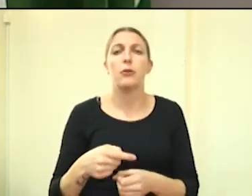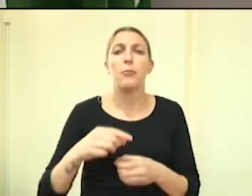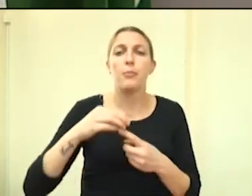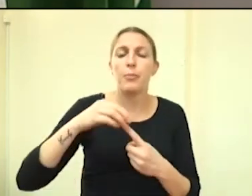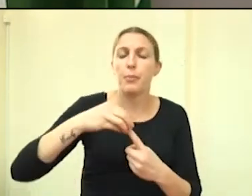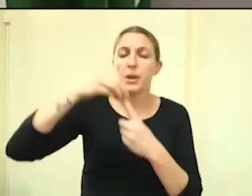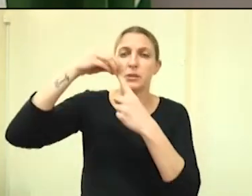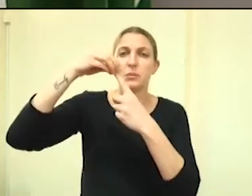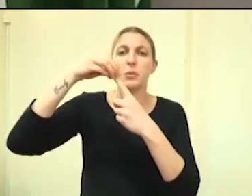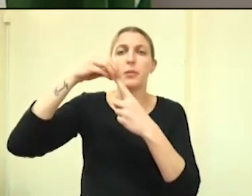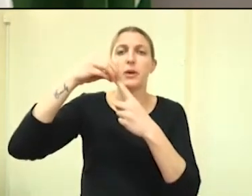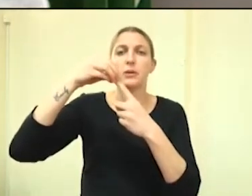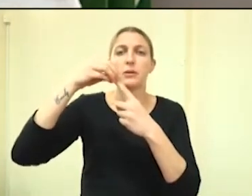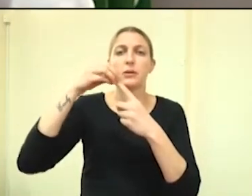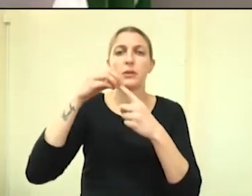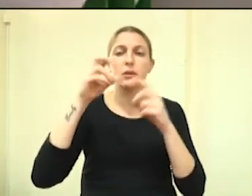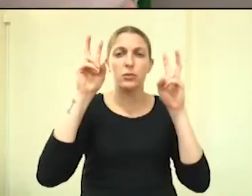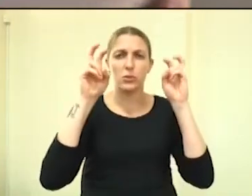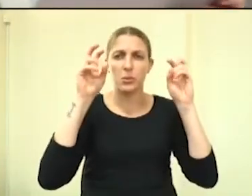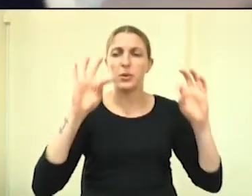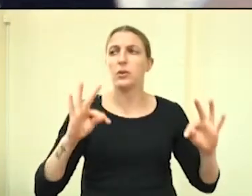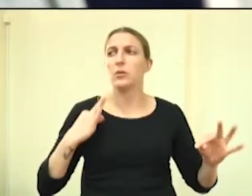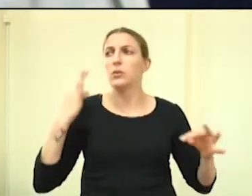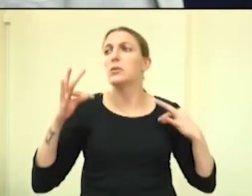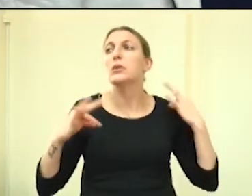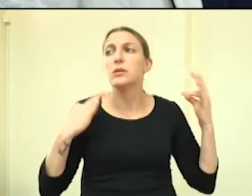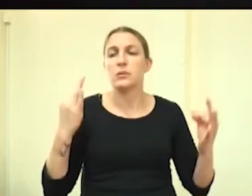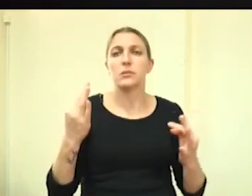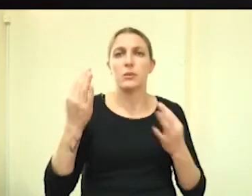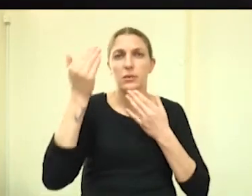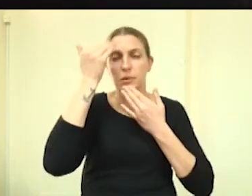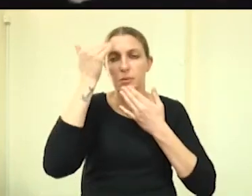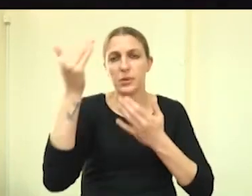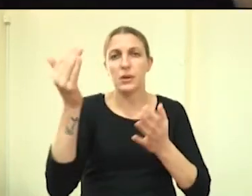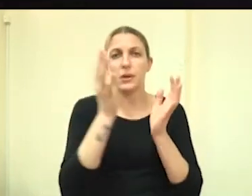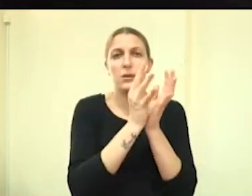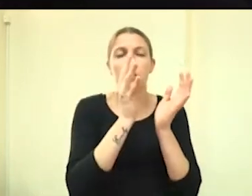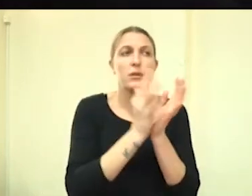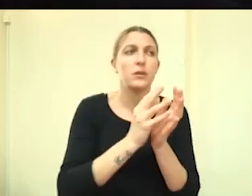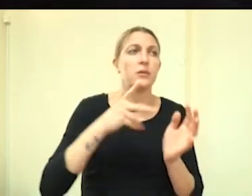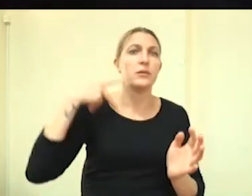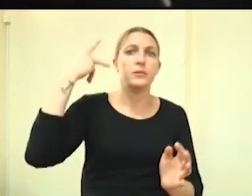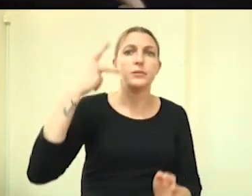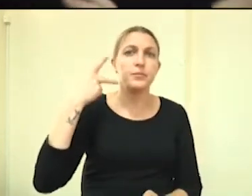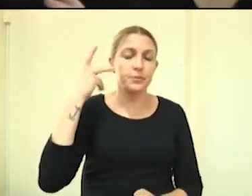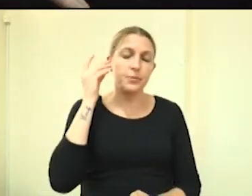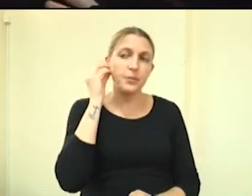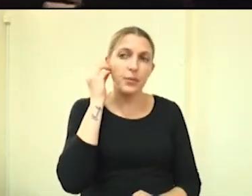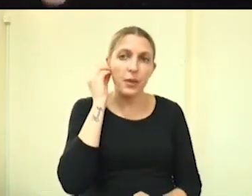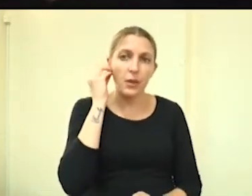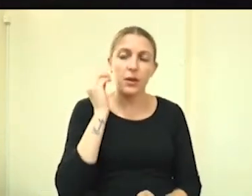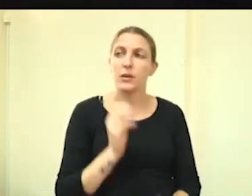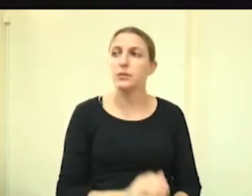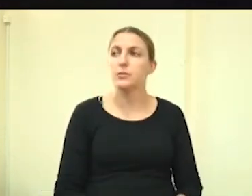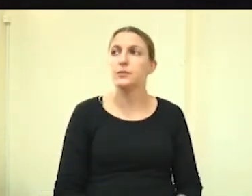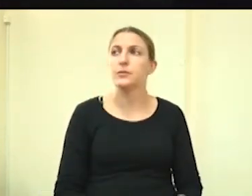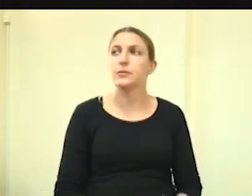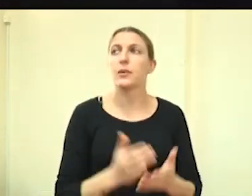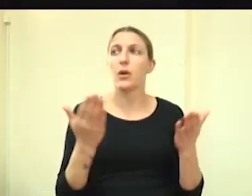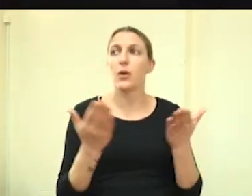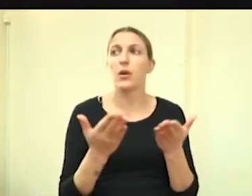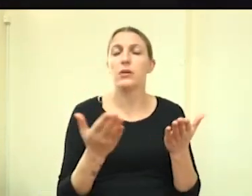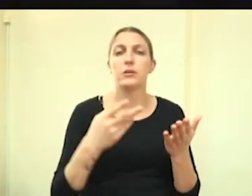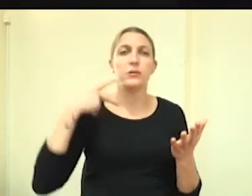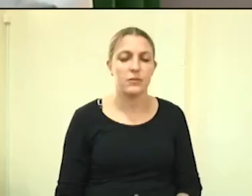cidade. Obrigado, senhor presidente. Obrigado, nobre colega vereadora Eni. Com a palavra o nobre colega vereador Sérgio Alves